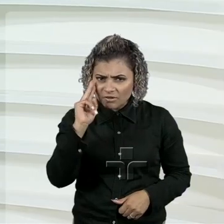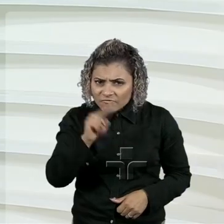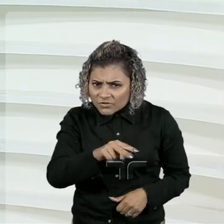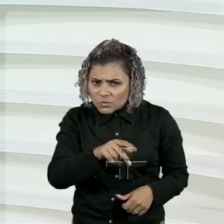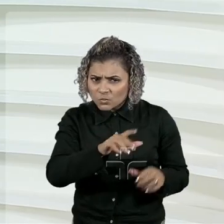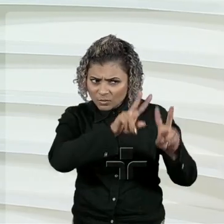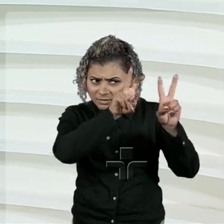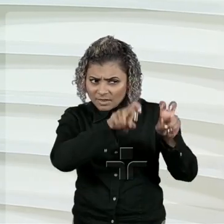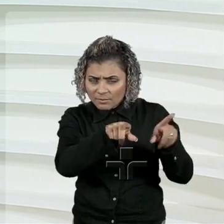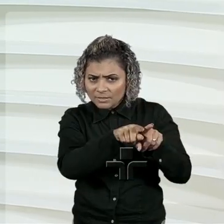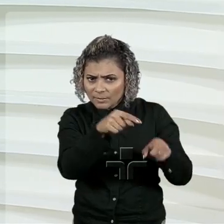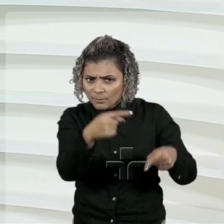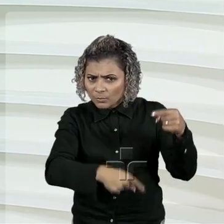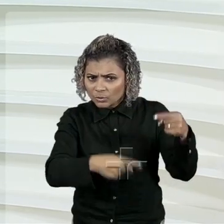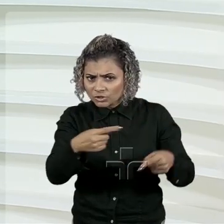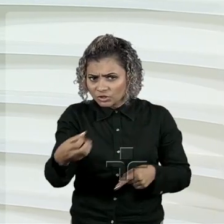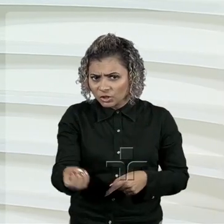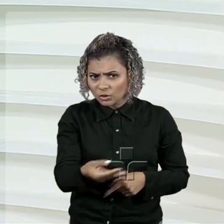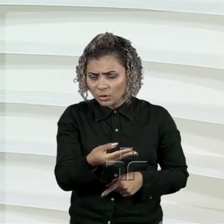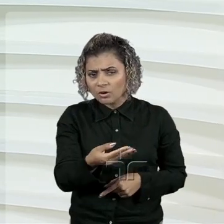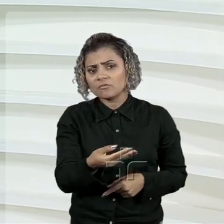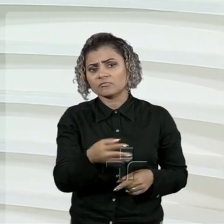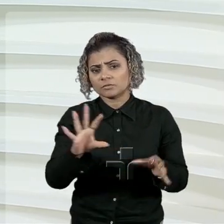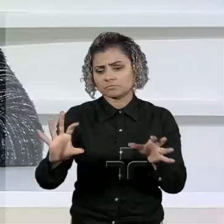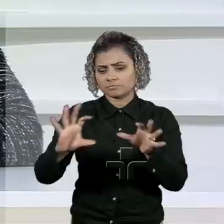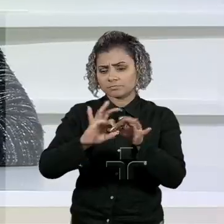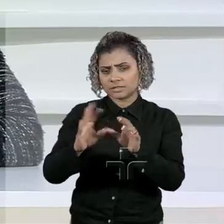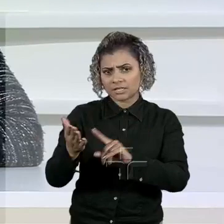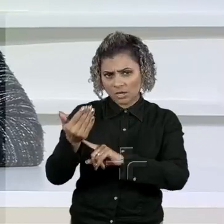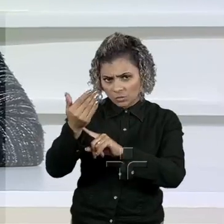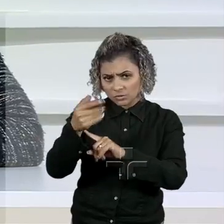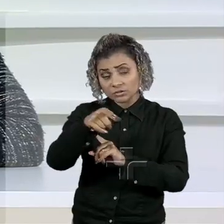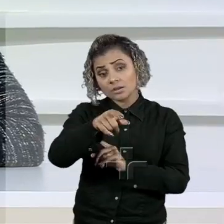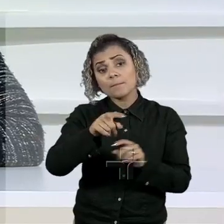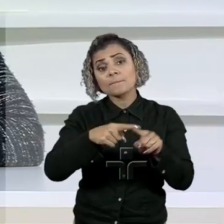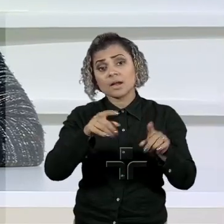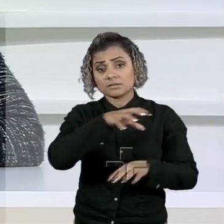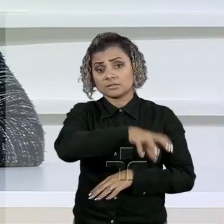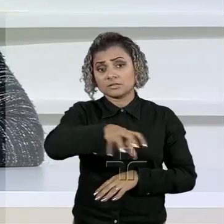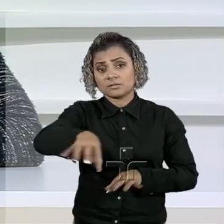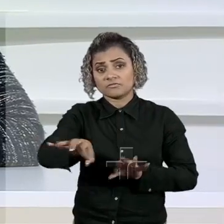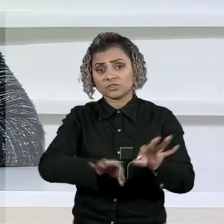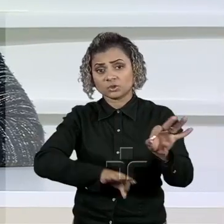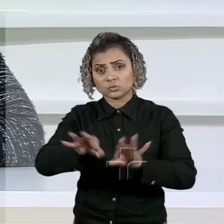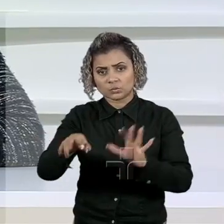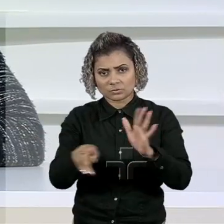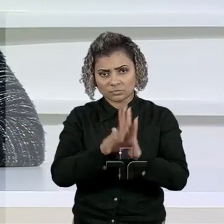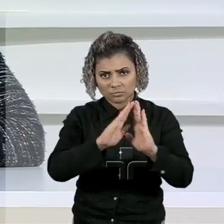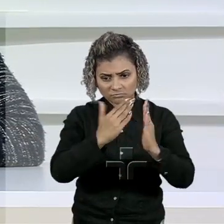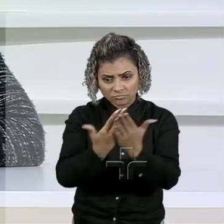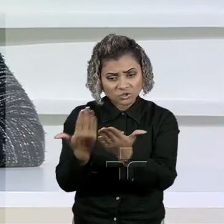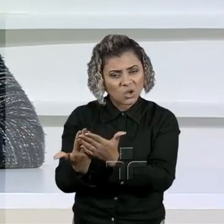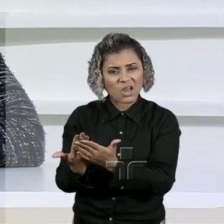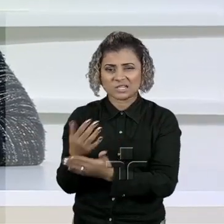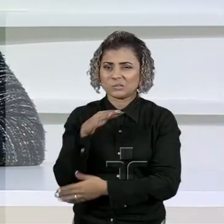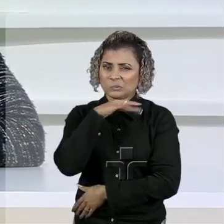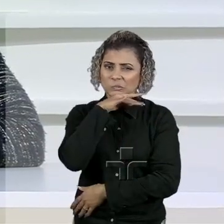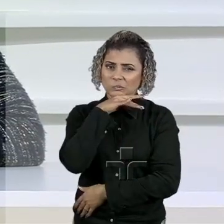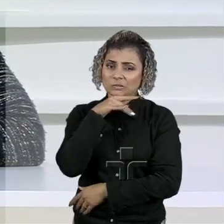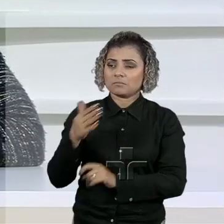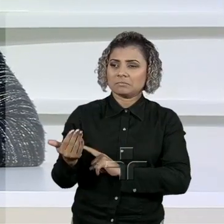com a política de inovação, educação conectada, e a gente sabe que a infraestrutura das escolas ainda é muito ruim para o